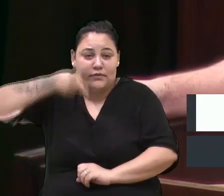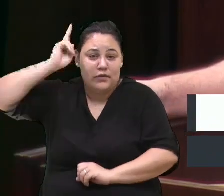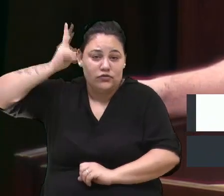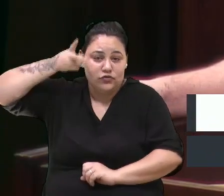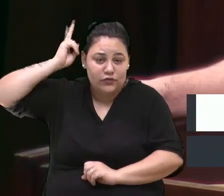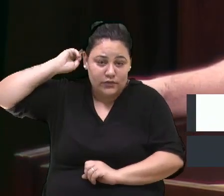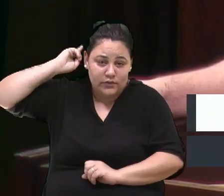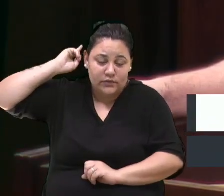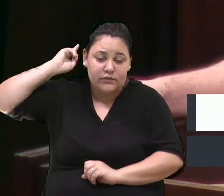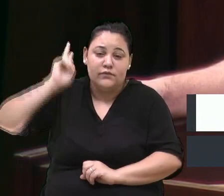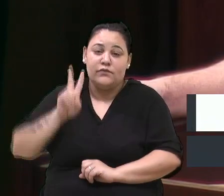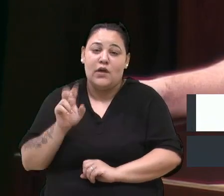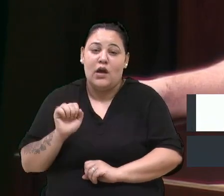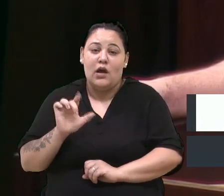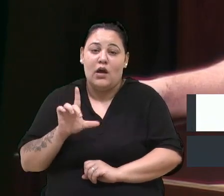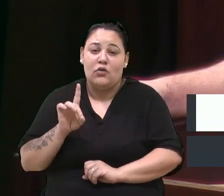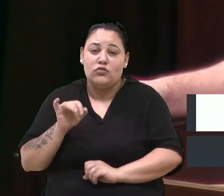inclusive